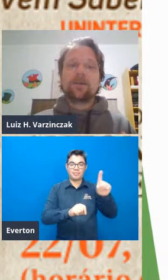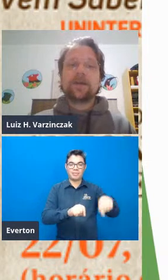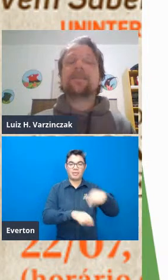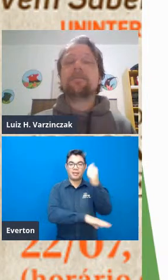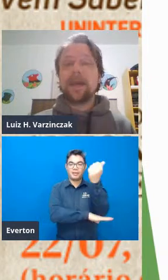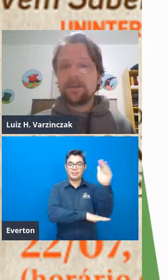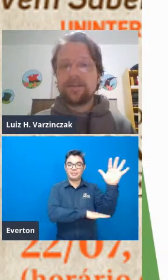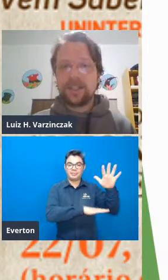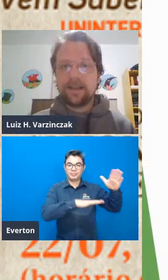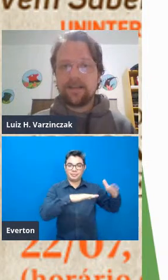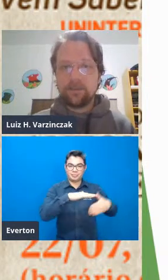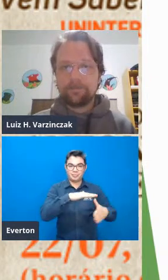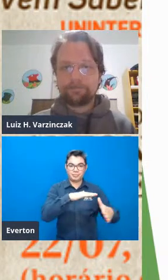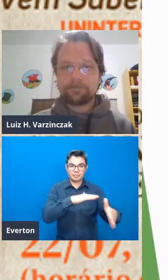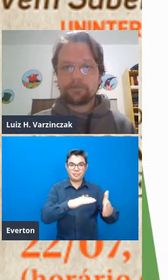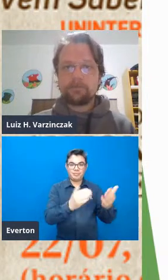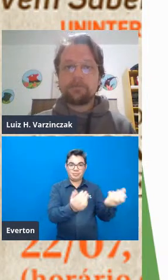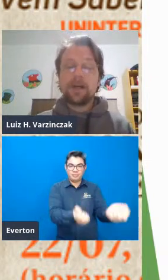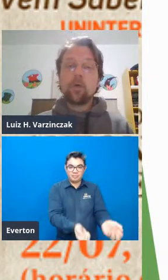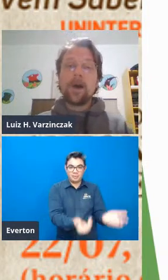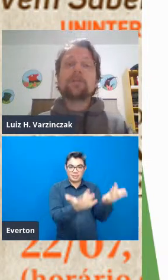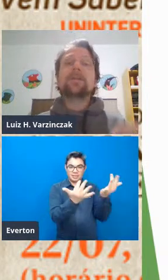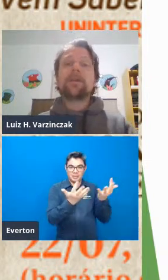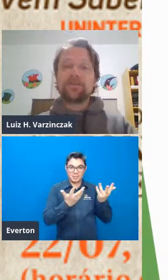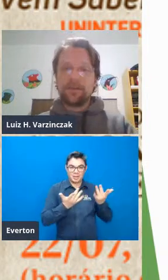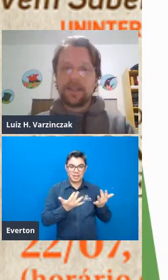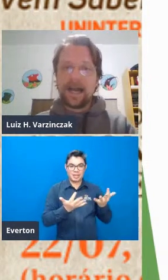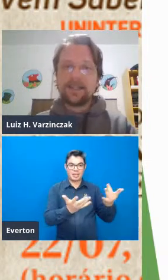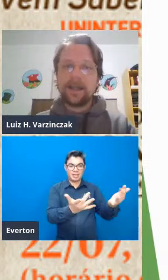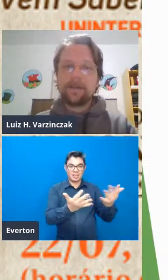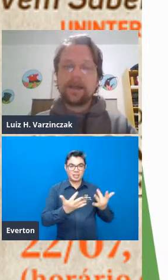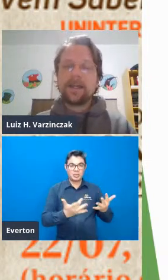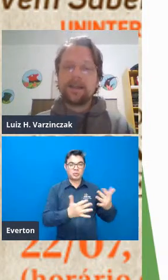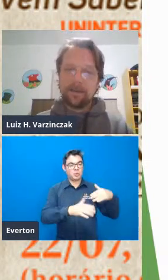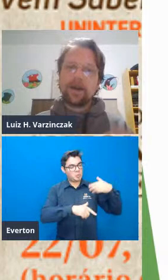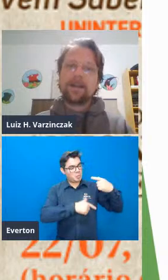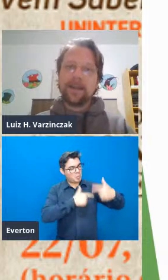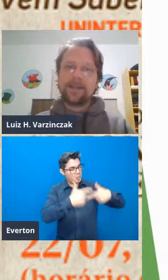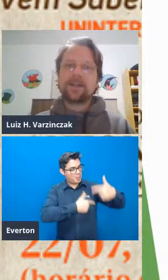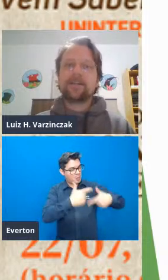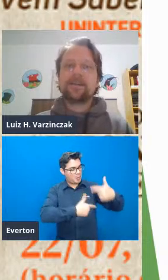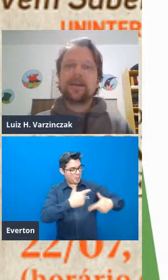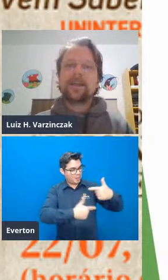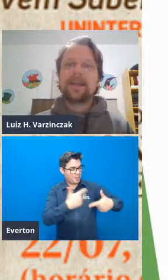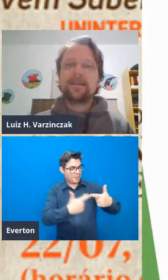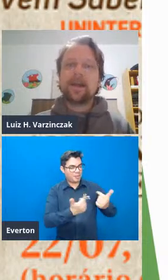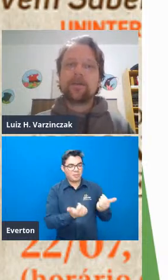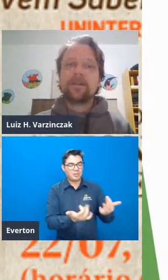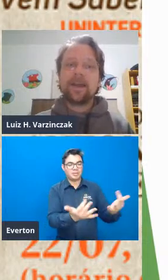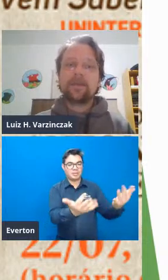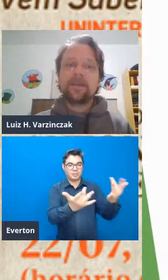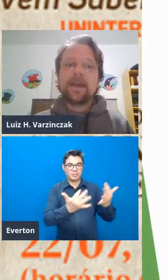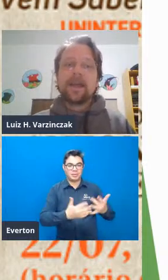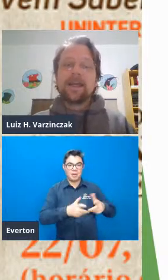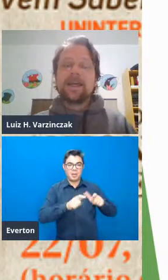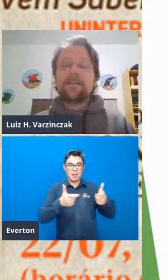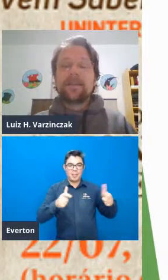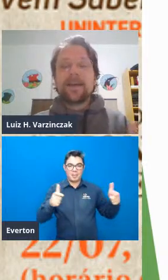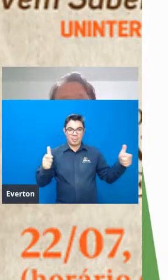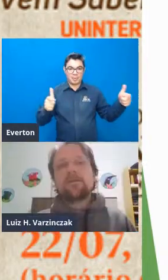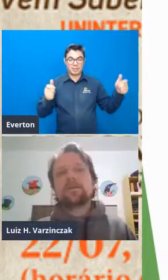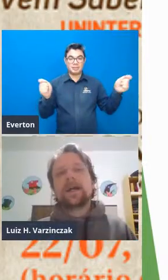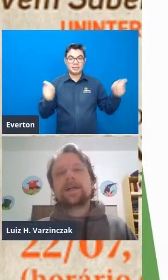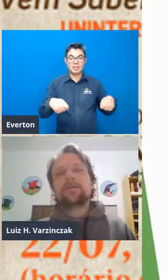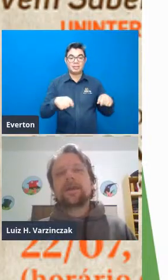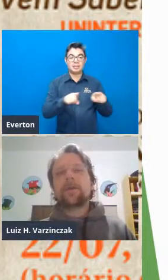destinados ao crescimento de vegetação com alta produtividade que são características desses ecossistemas e